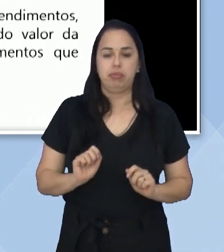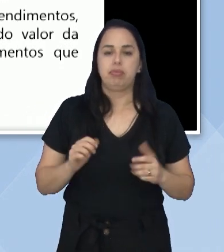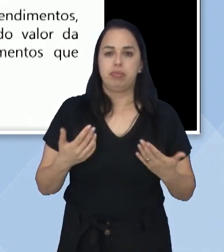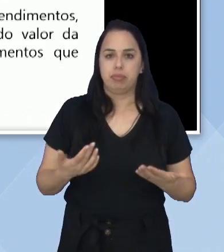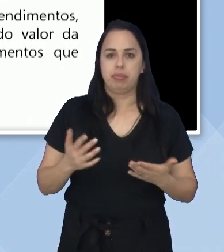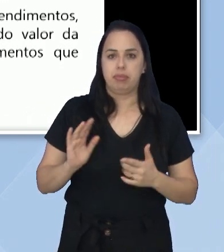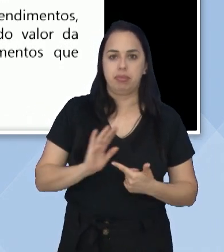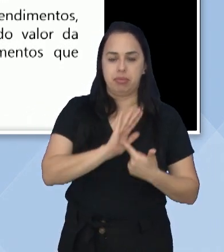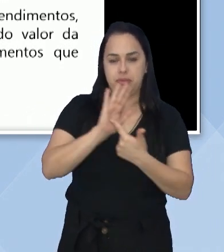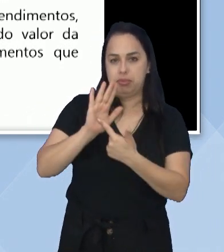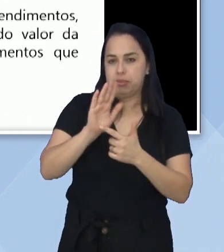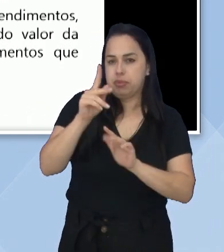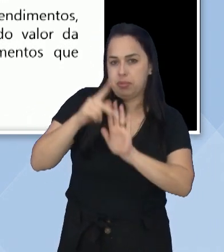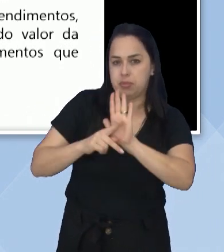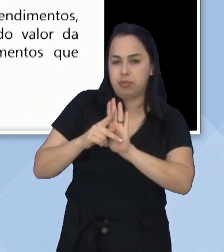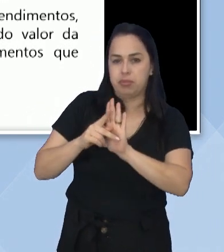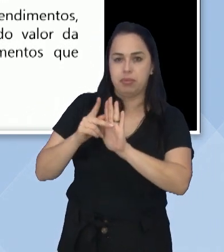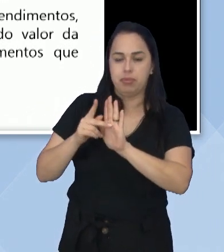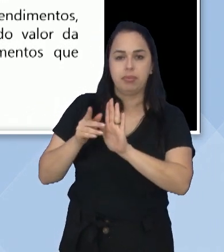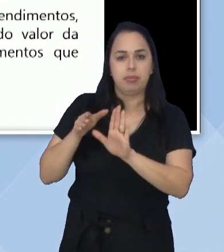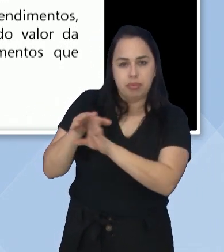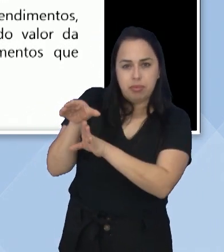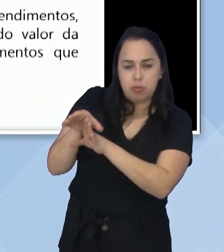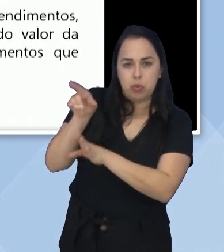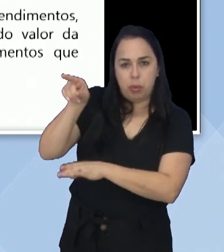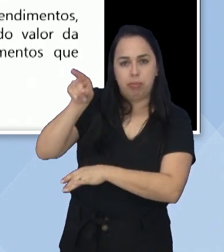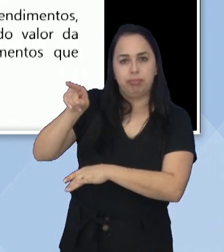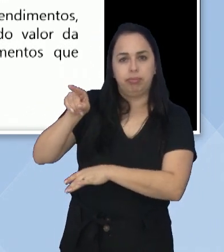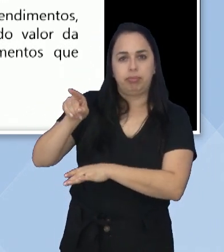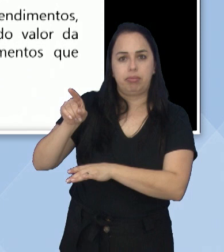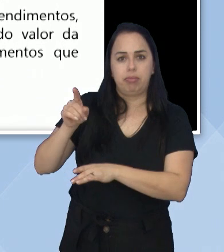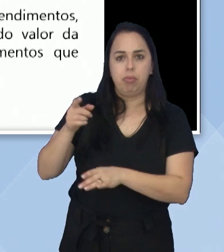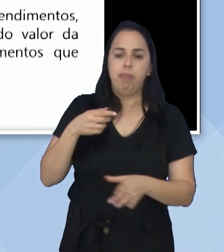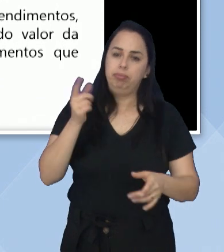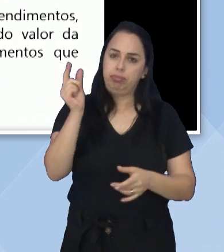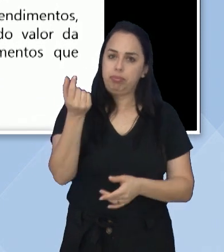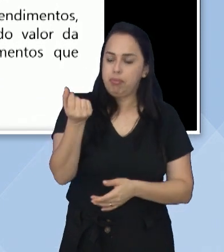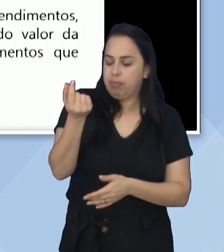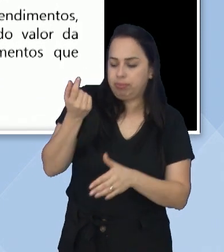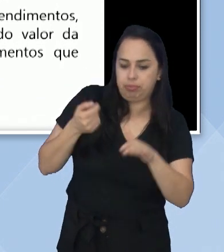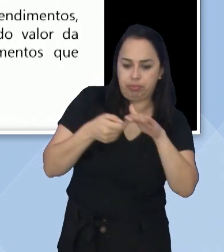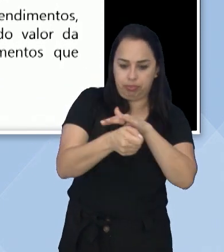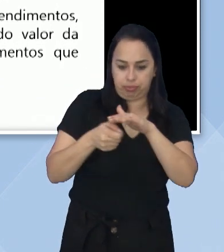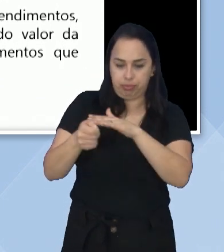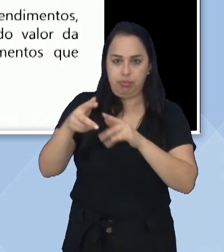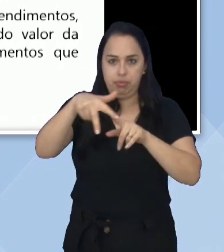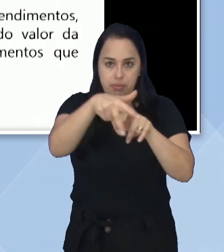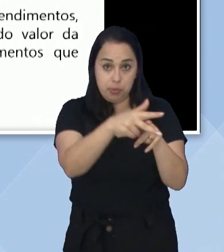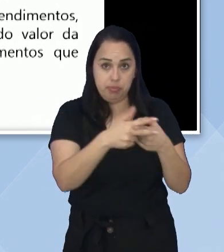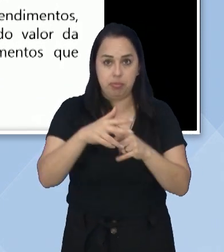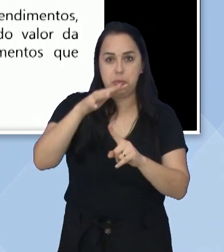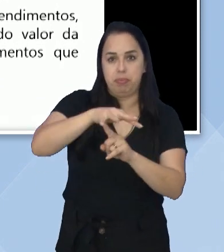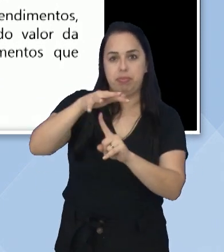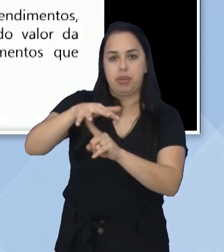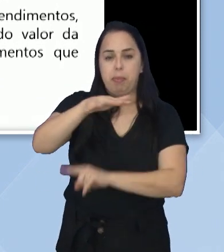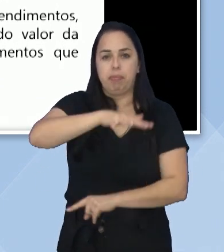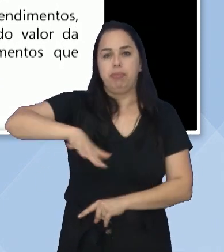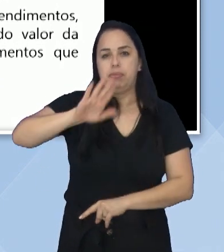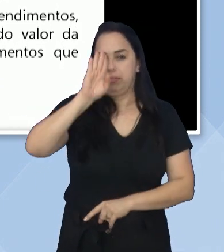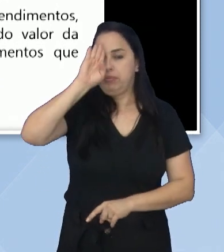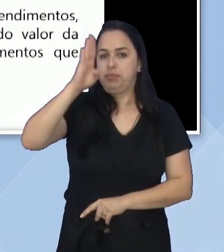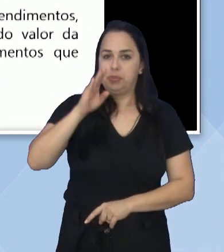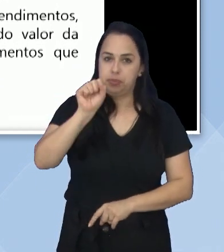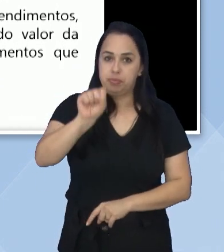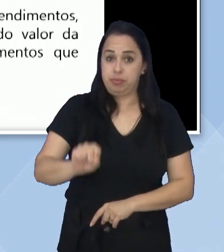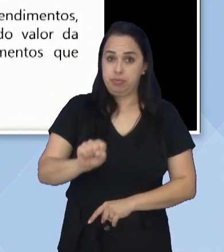já apresentou alguns projetos no conselho visualizando para a requalificação de algumas quadras praças principalmente na zona sul que tem